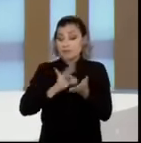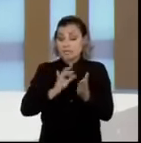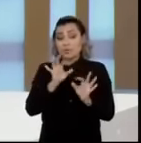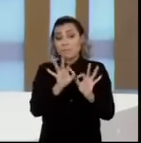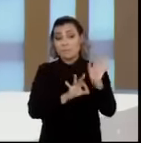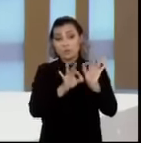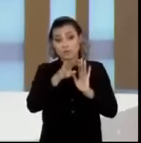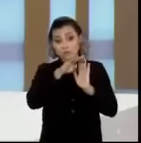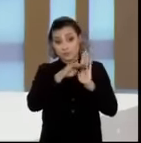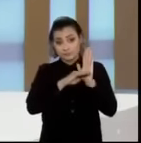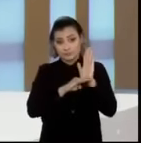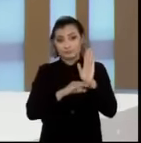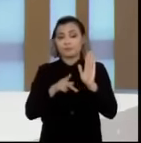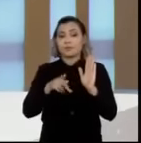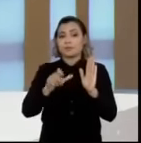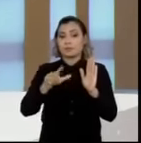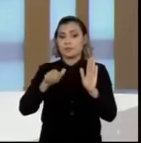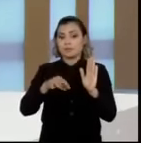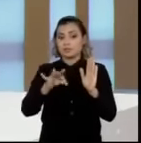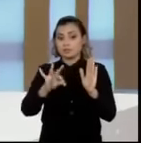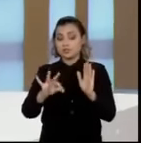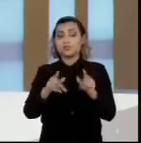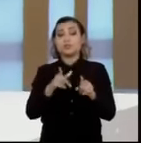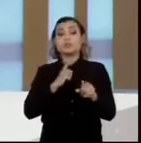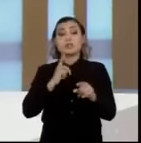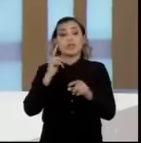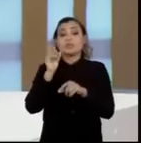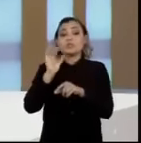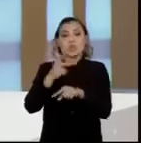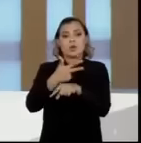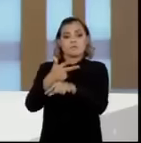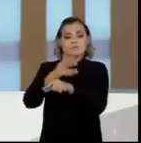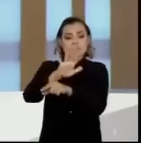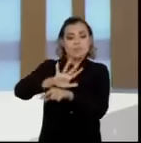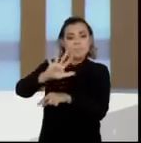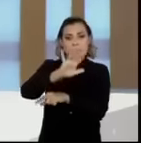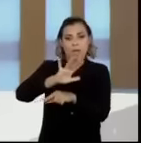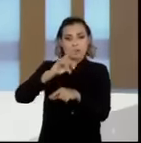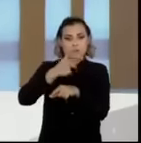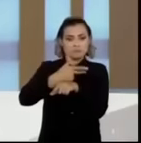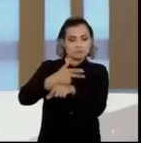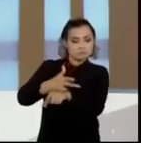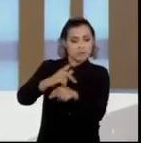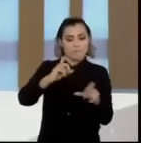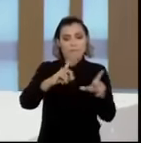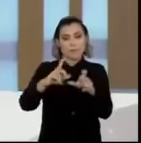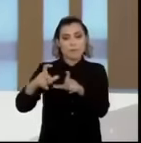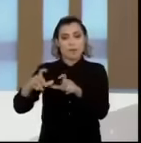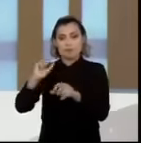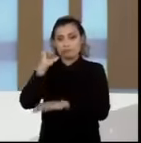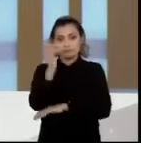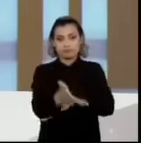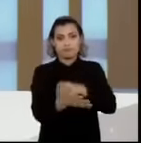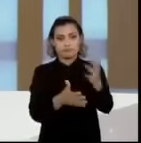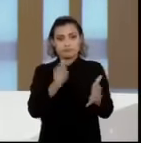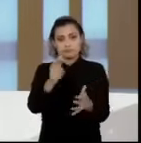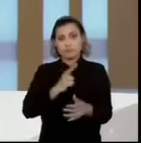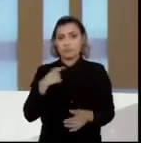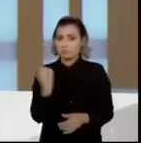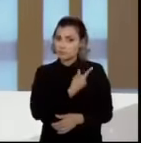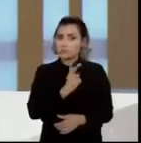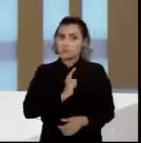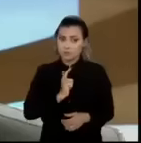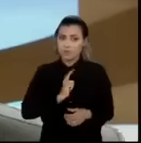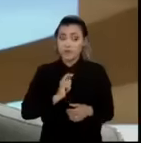esse citado como exemplo, ele só fornece imagens. Imagem de desmatamento, a gente tem algumas.